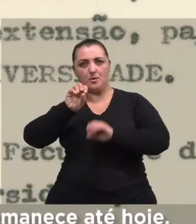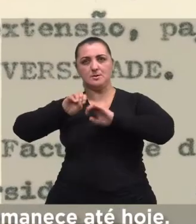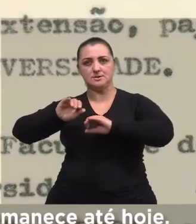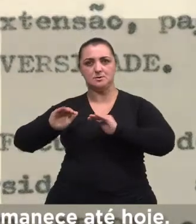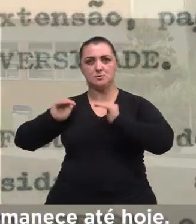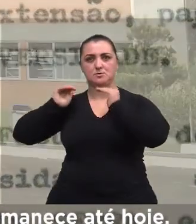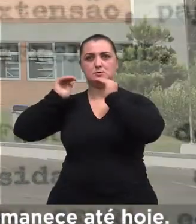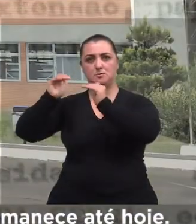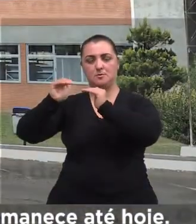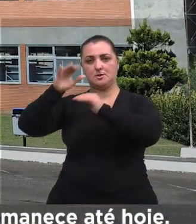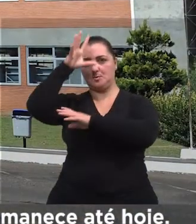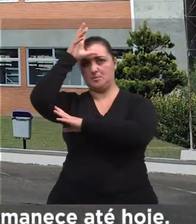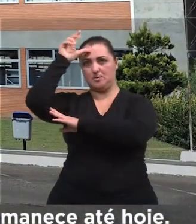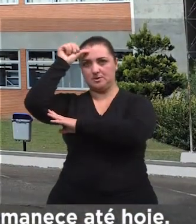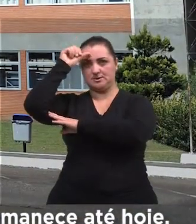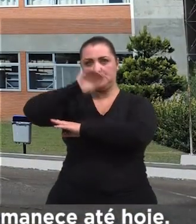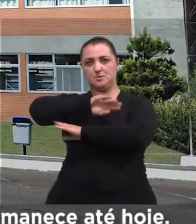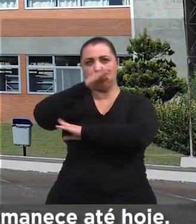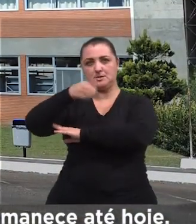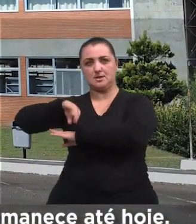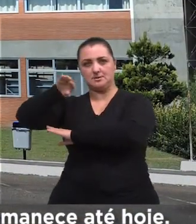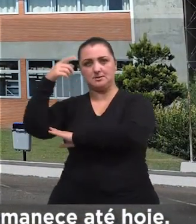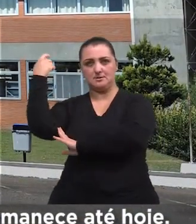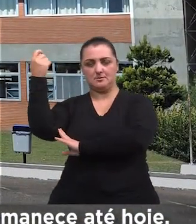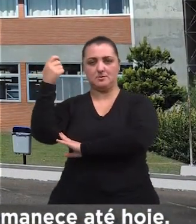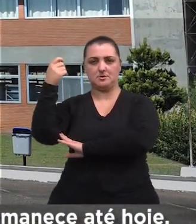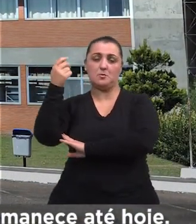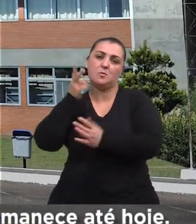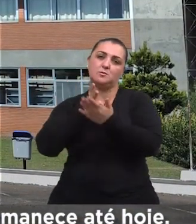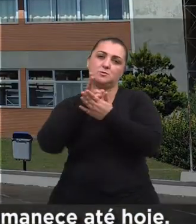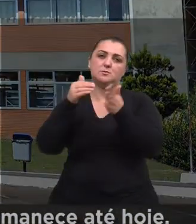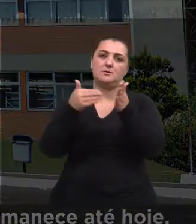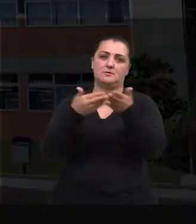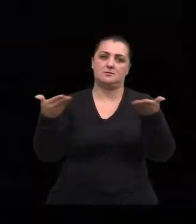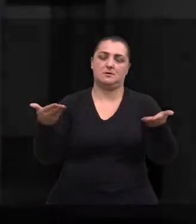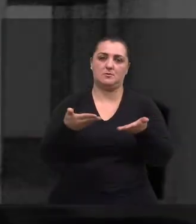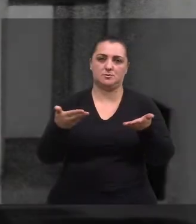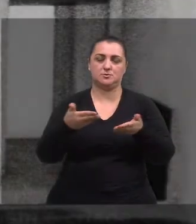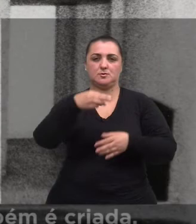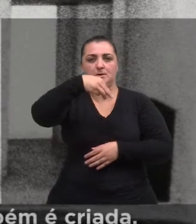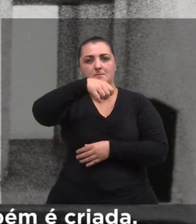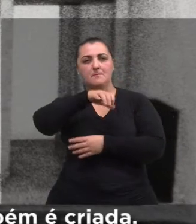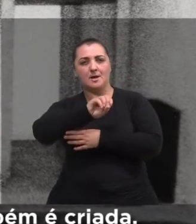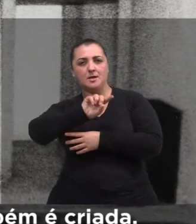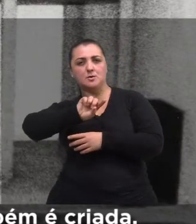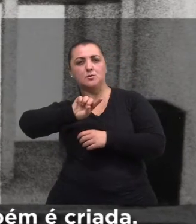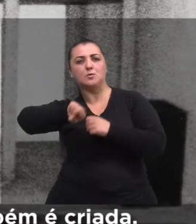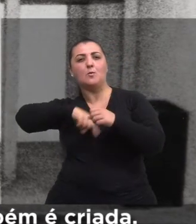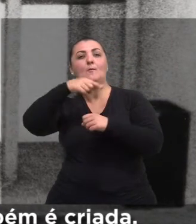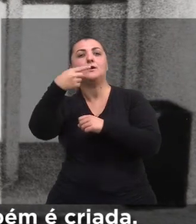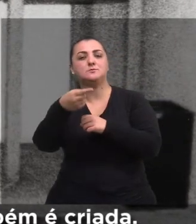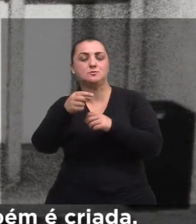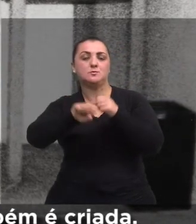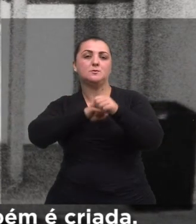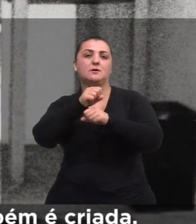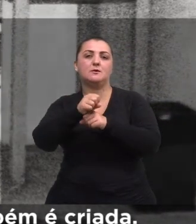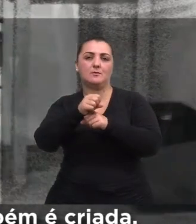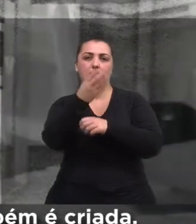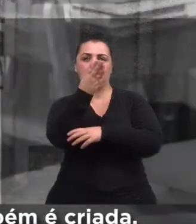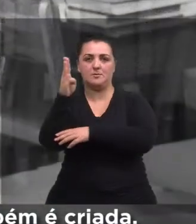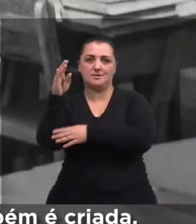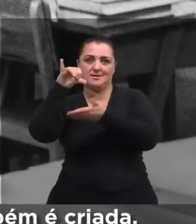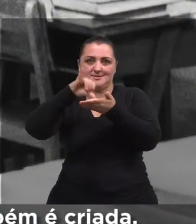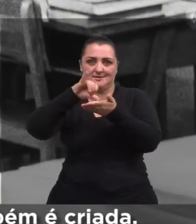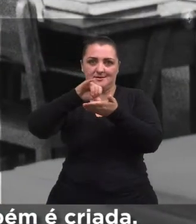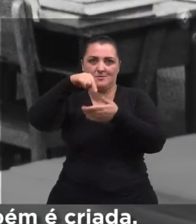Ensino Superior dos Municípios de Cima da Serra, que permanece até hoje. Em maio do ano seguinte, a